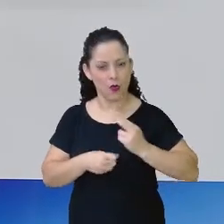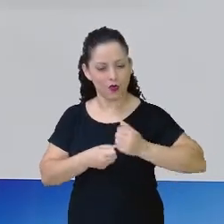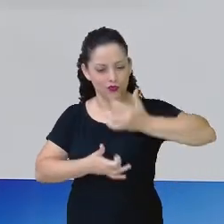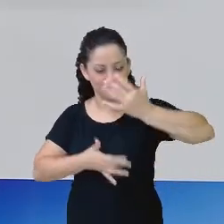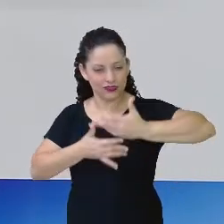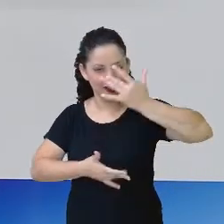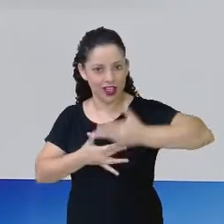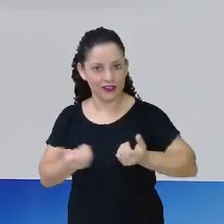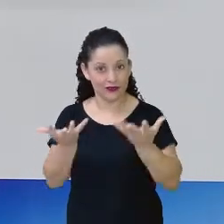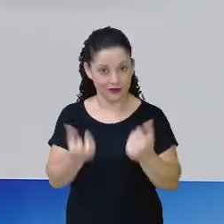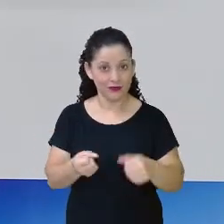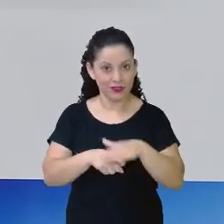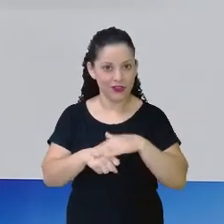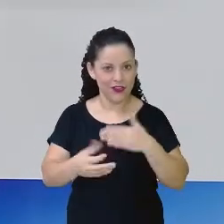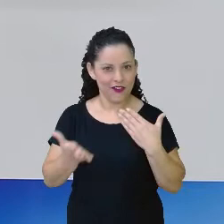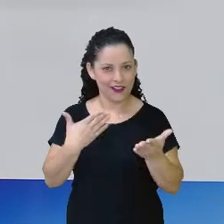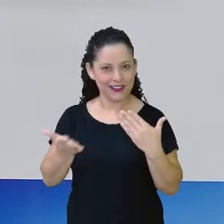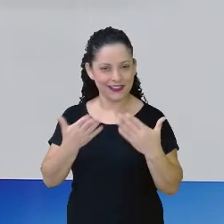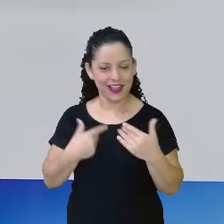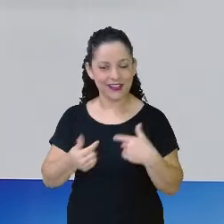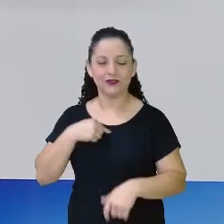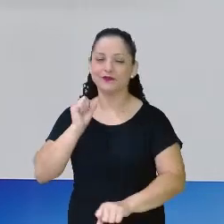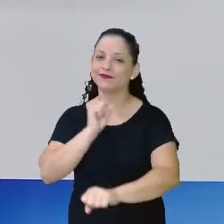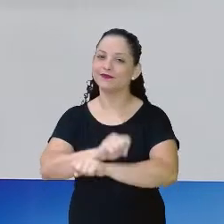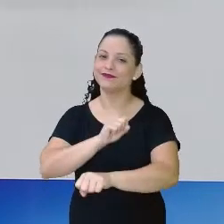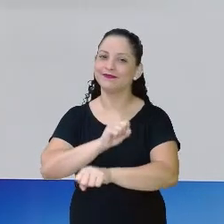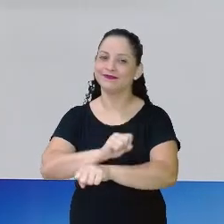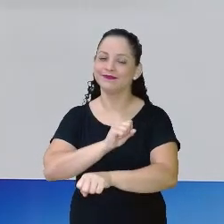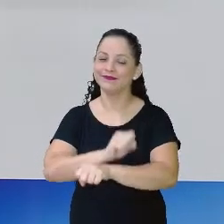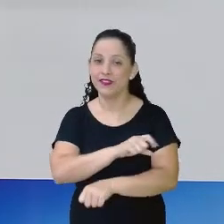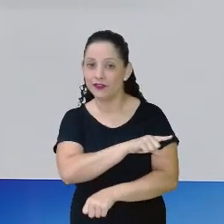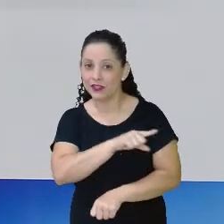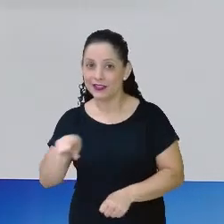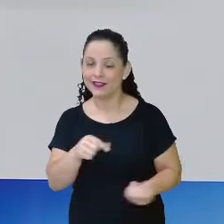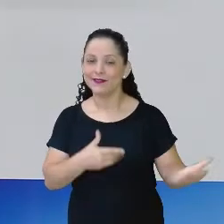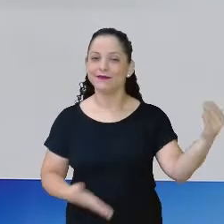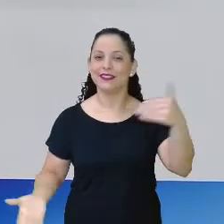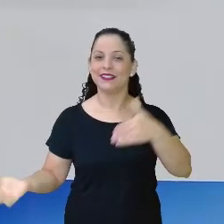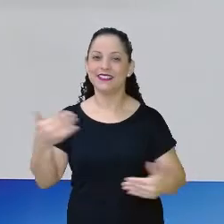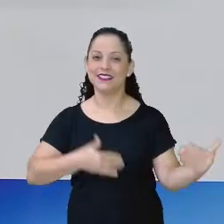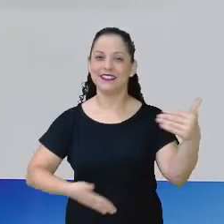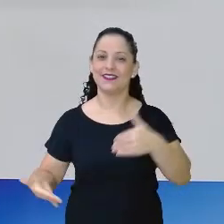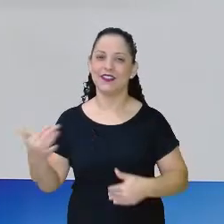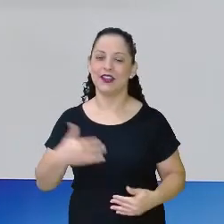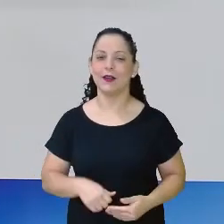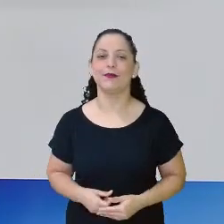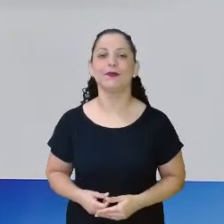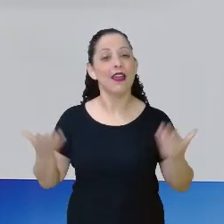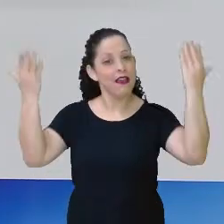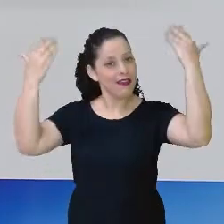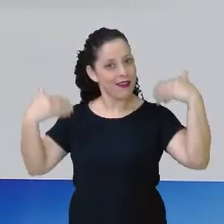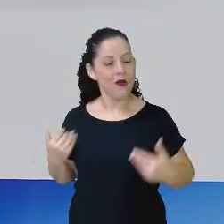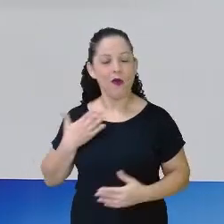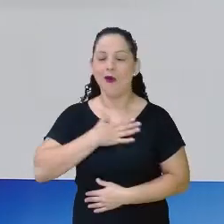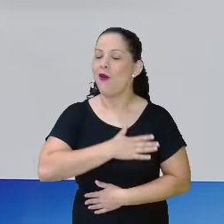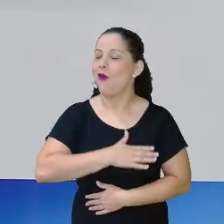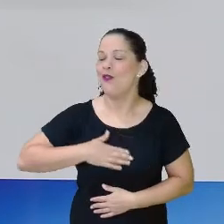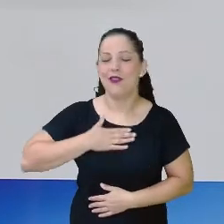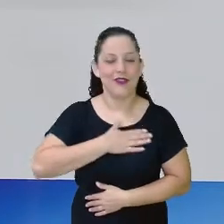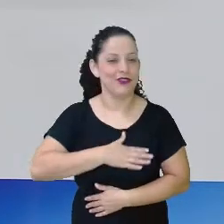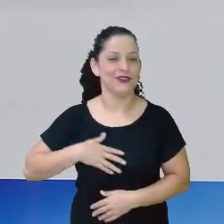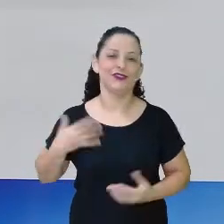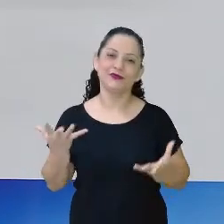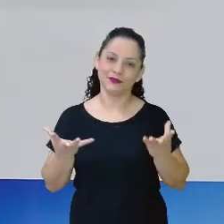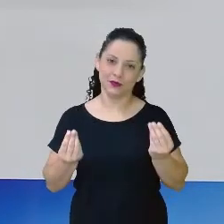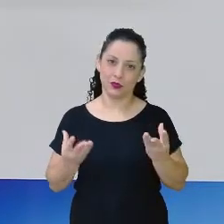dialogar um pouquinho sobre a aula. Eu estou aqui ansiosa, esperando a tua participação, tá certo? Eu, como já disse, gosto bastante. Eu gosto